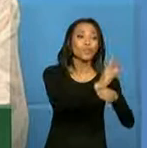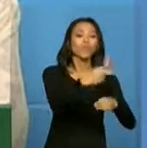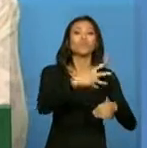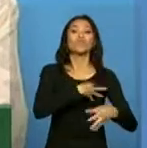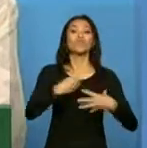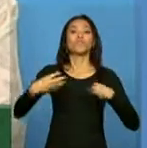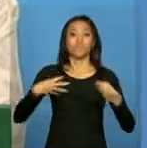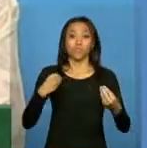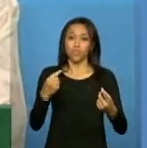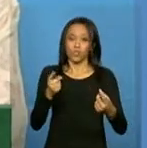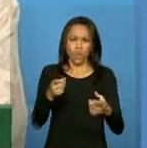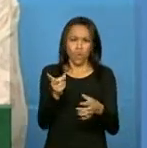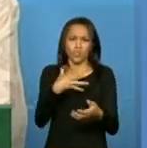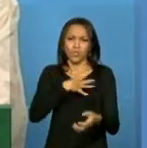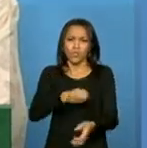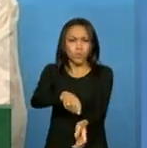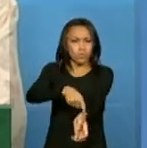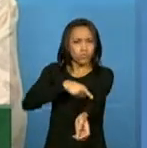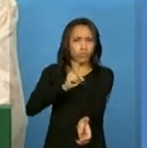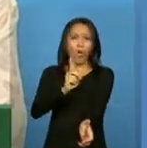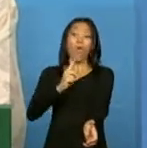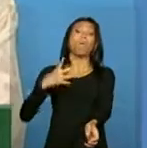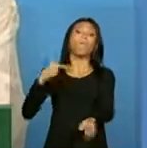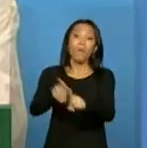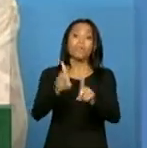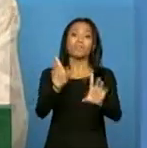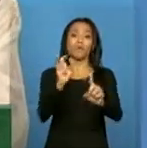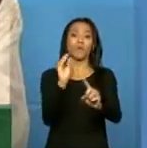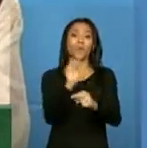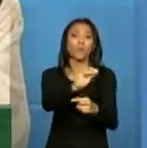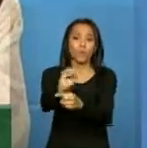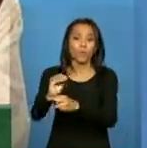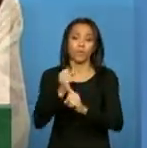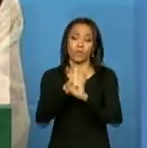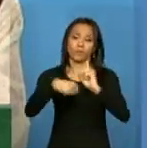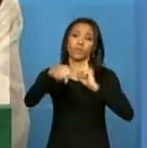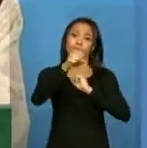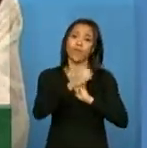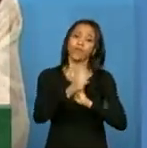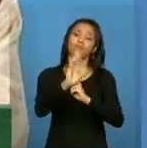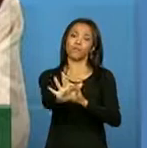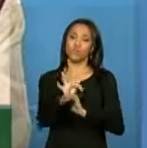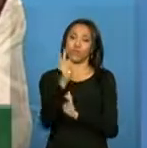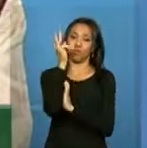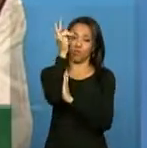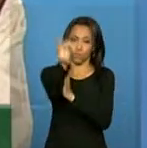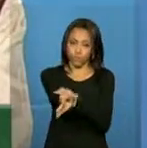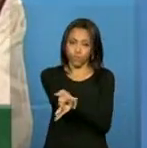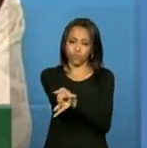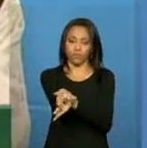somente dos seus filhos biológicos, mas dos seus filhos como uma sociedade, na geração vindoura.